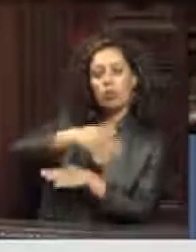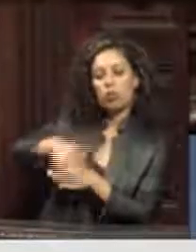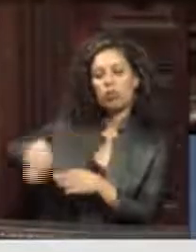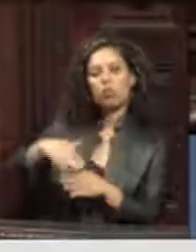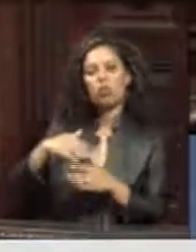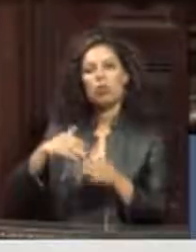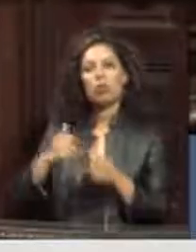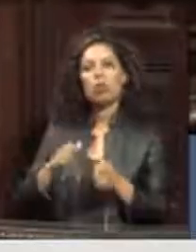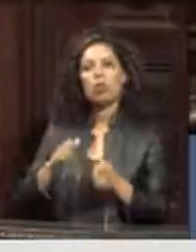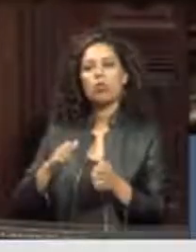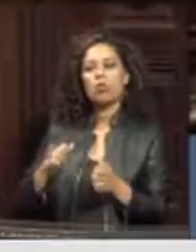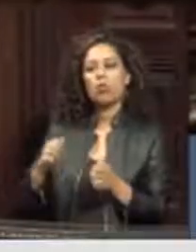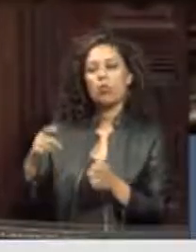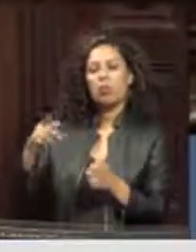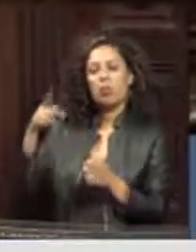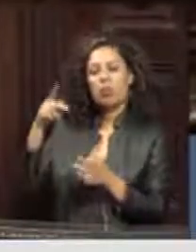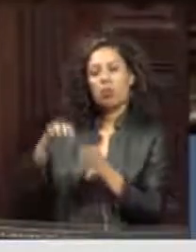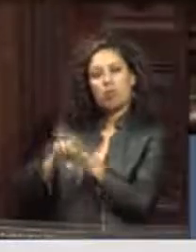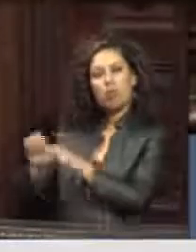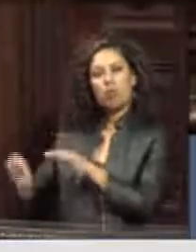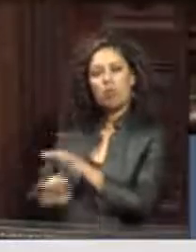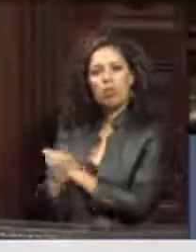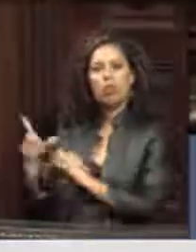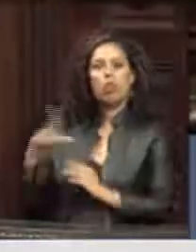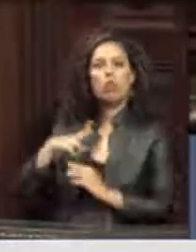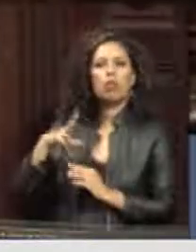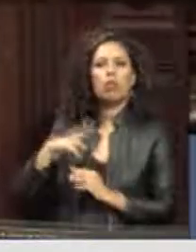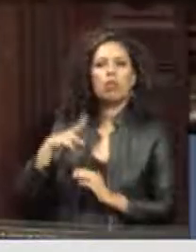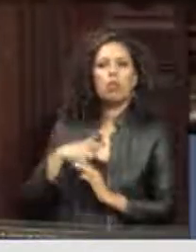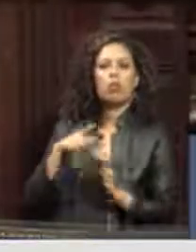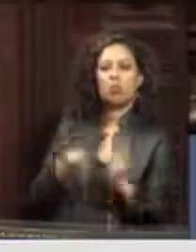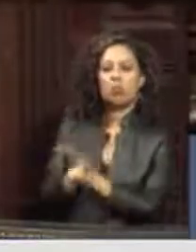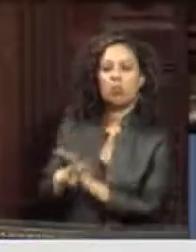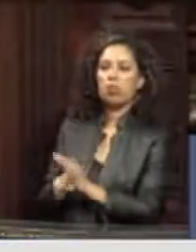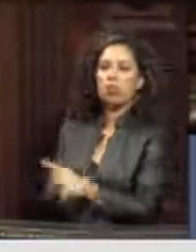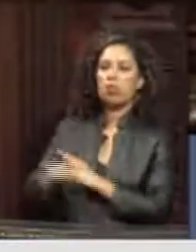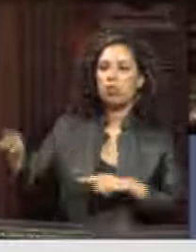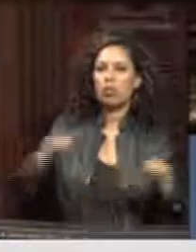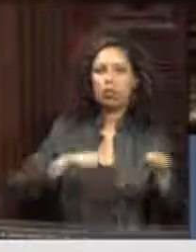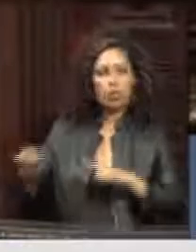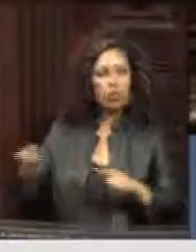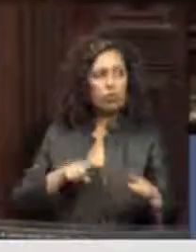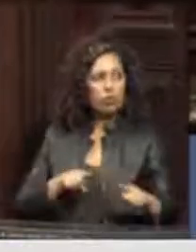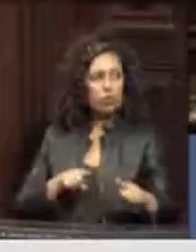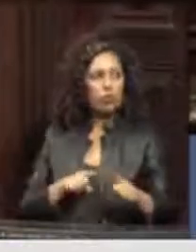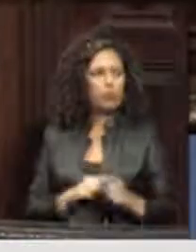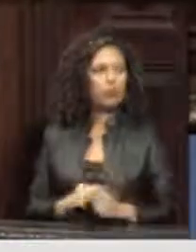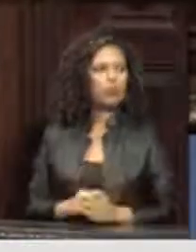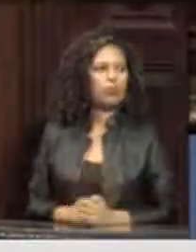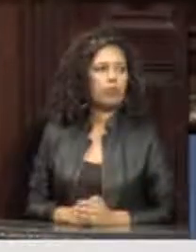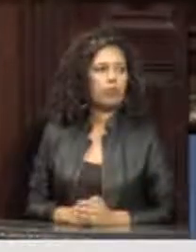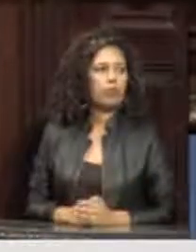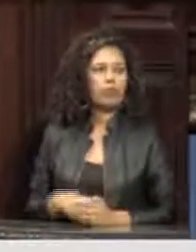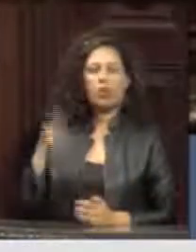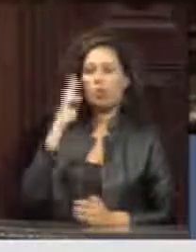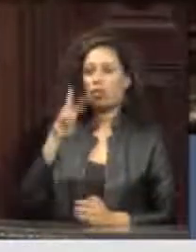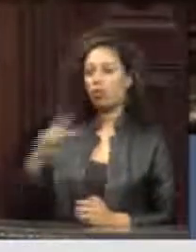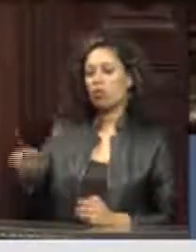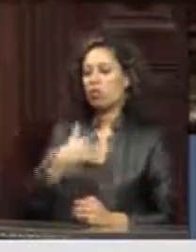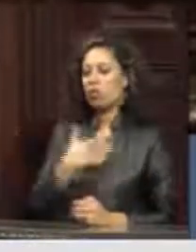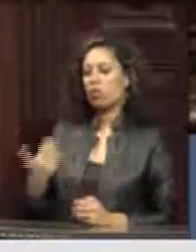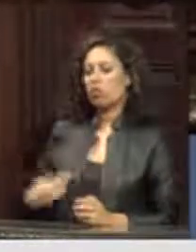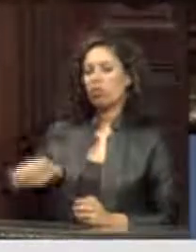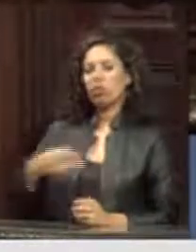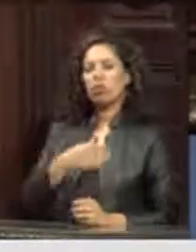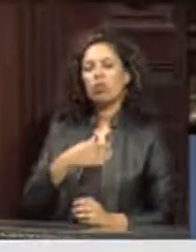que essa também é uma preocupação do deputado que preside, deputado Jânio Mendes. A pretensão do governo do